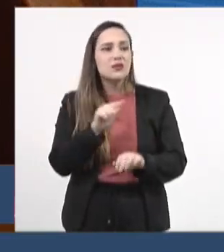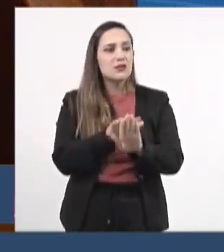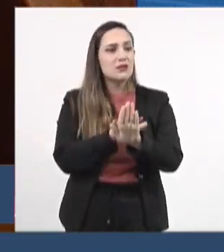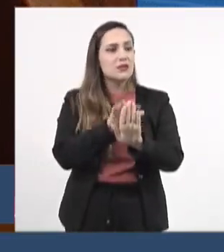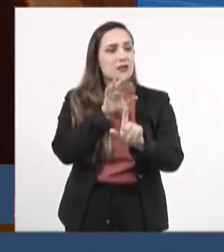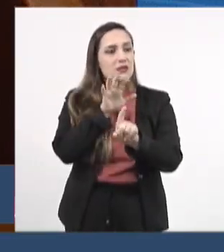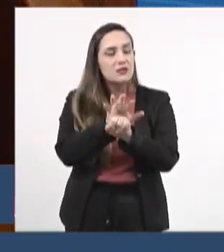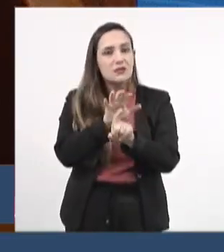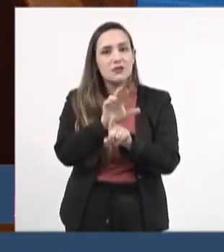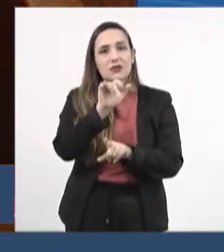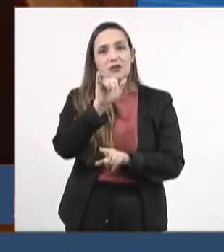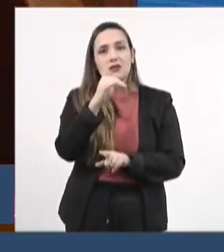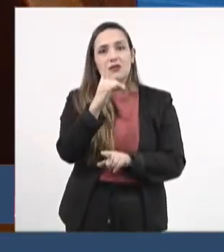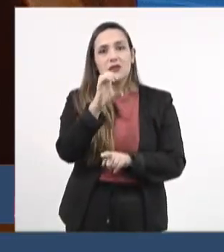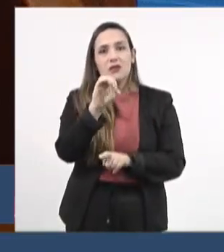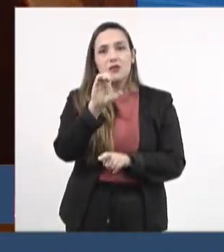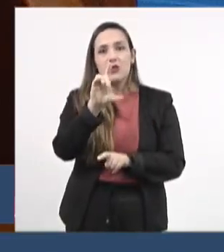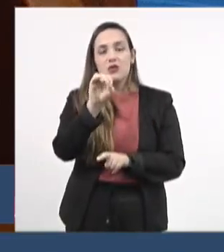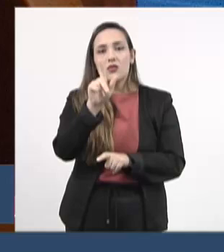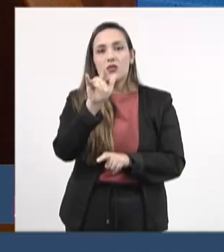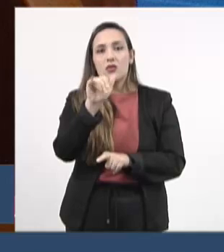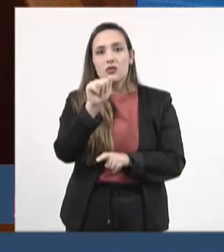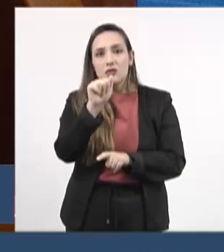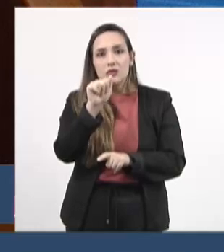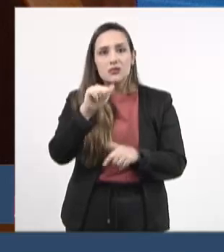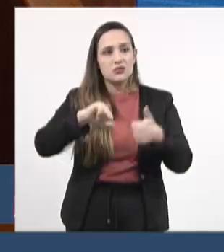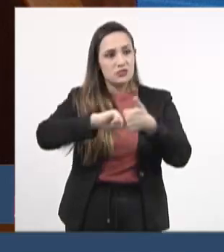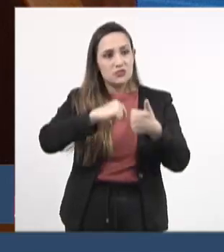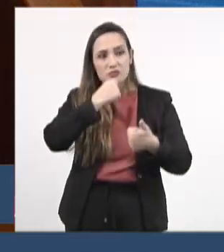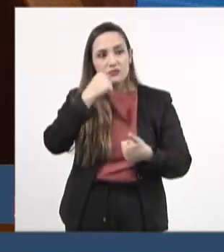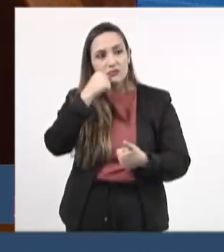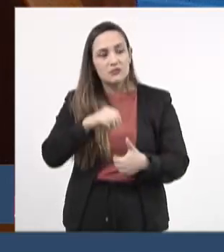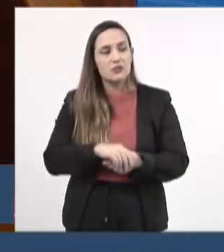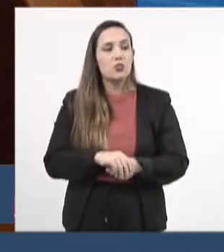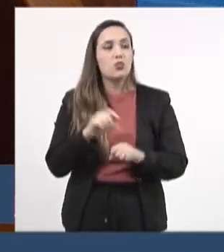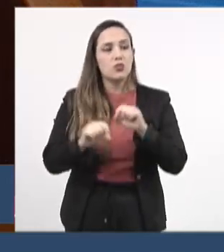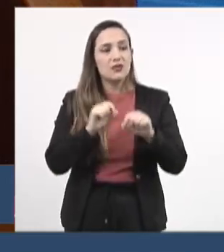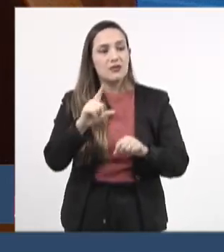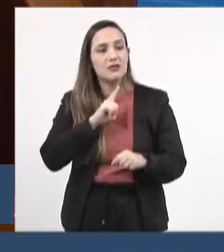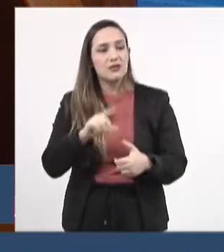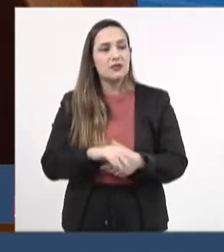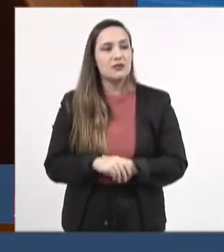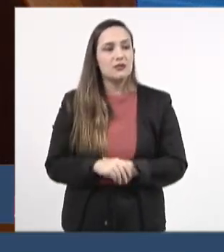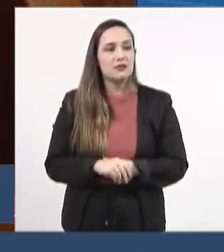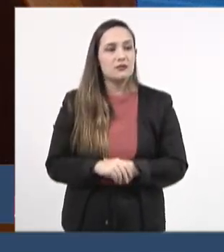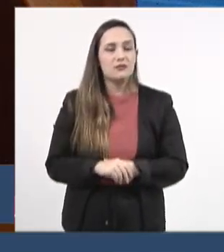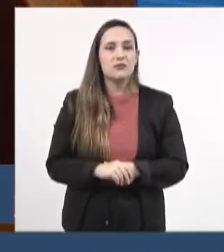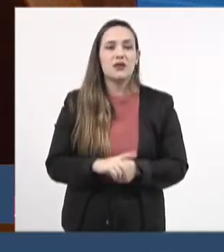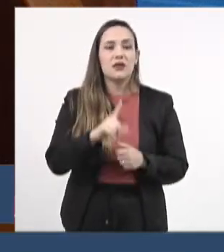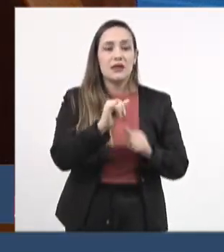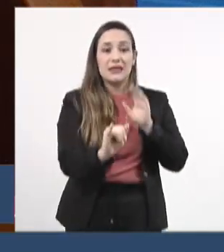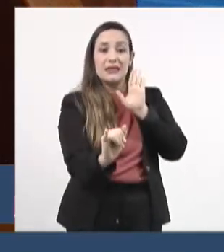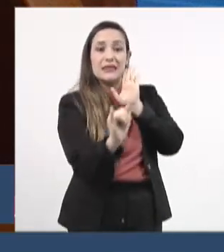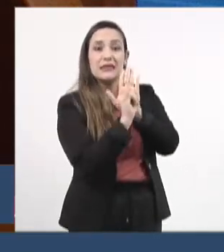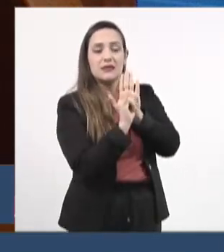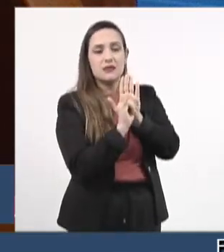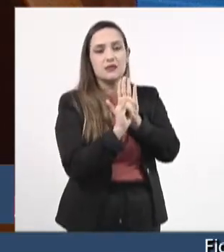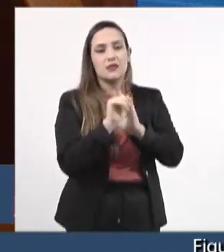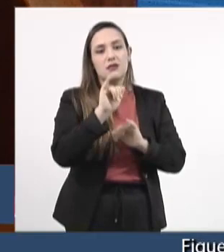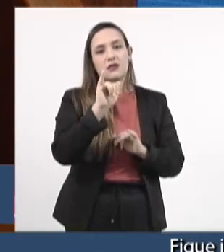ideologia de gênero. Não existe. O que existe é identidade de